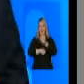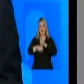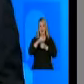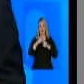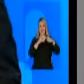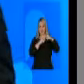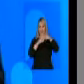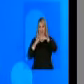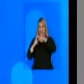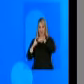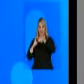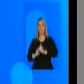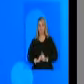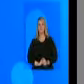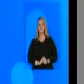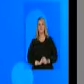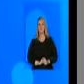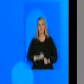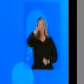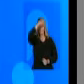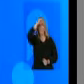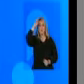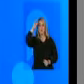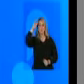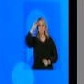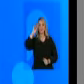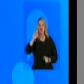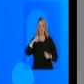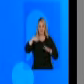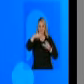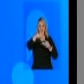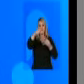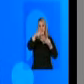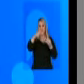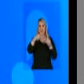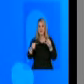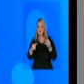cemitérios, a Prefeitura fez uma licitação